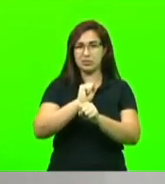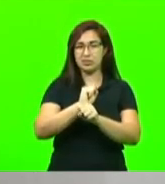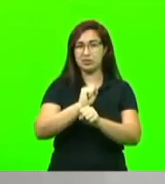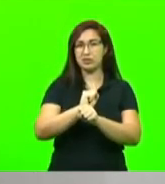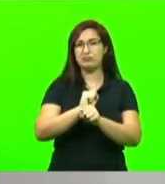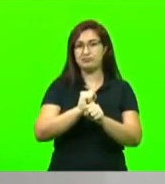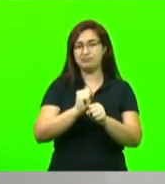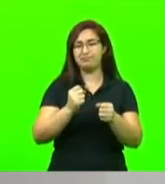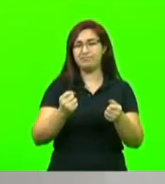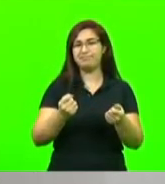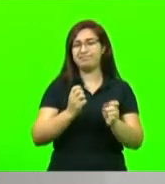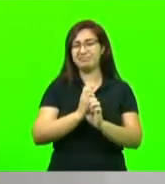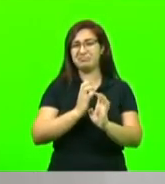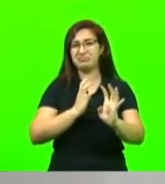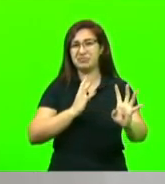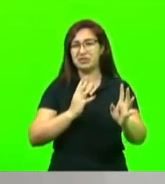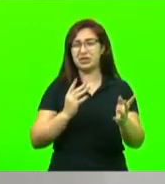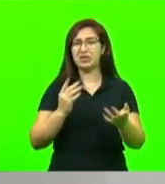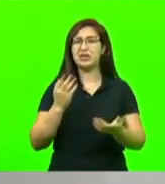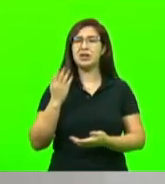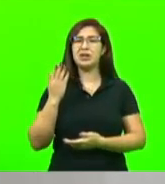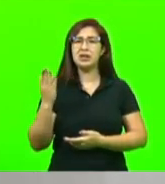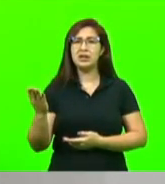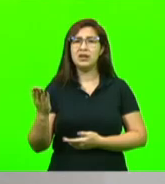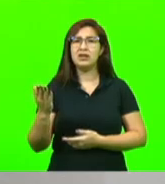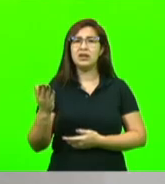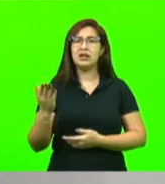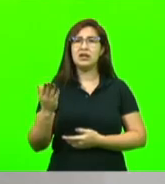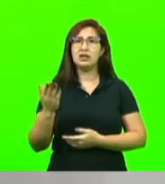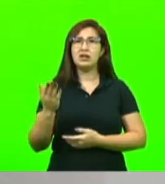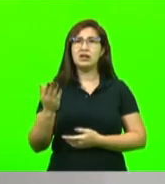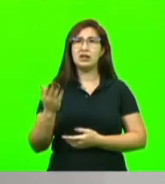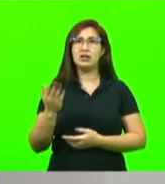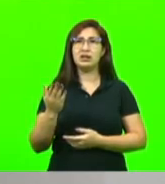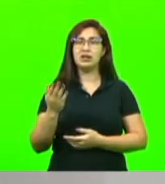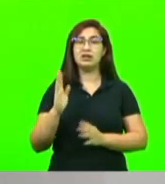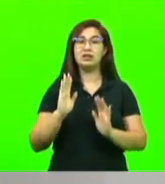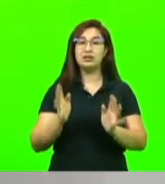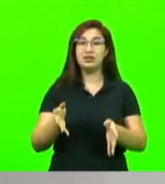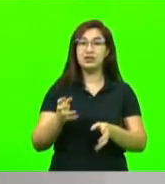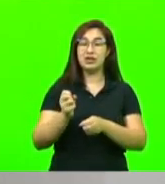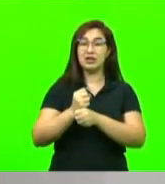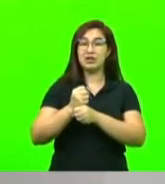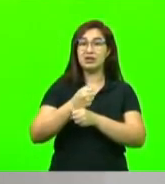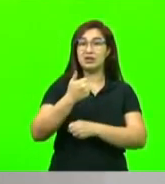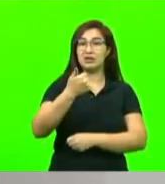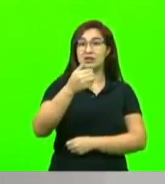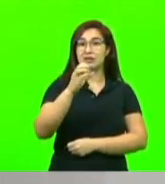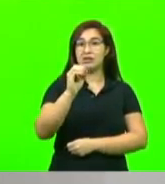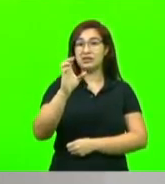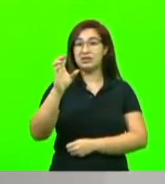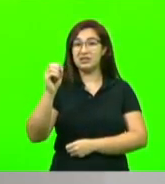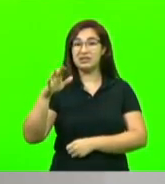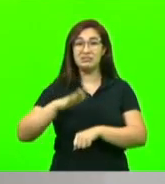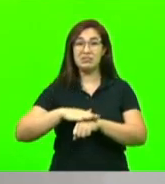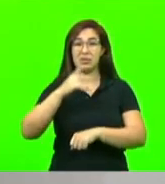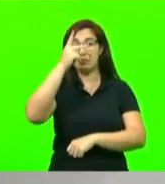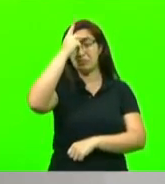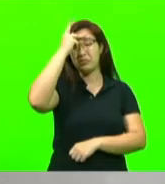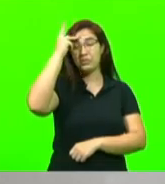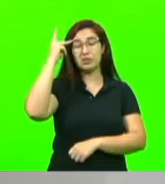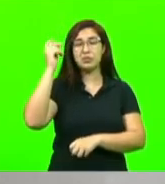de resolver o problema da centenária lista de pessoas que aguardam